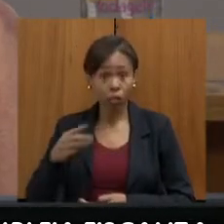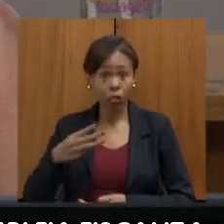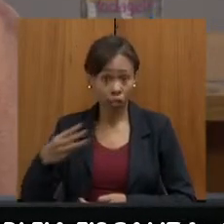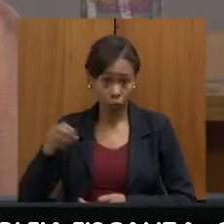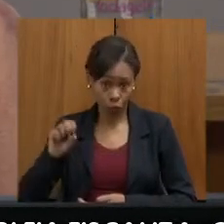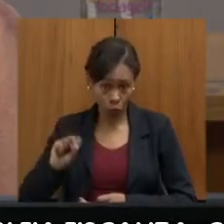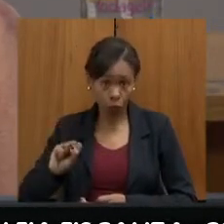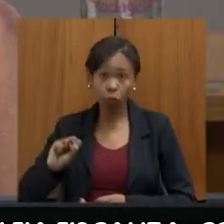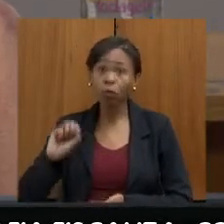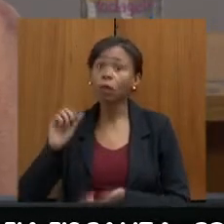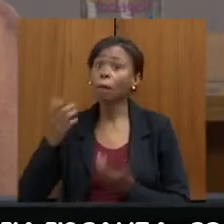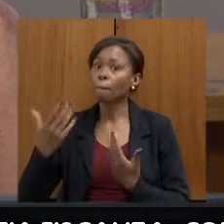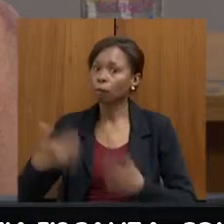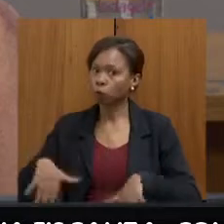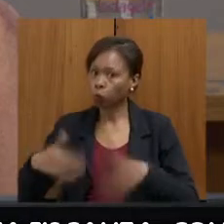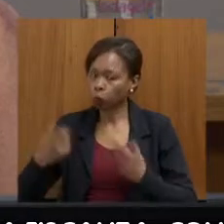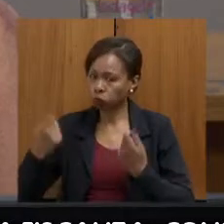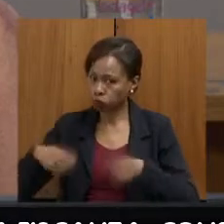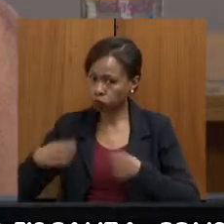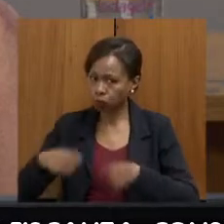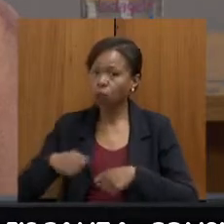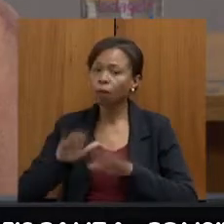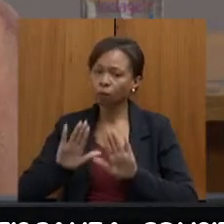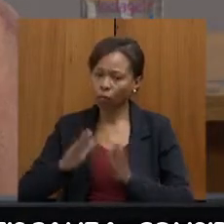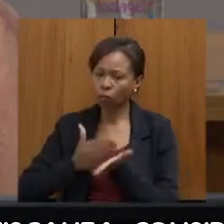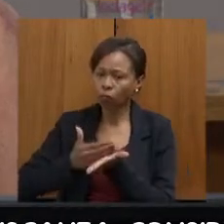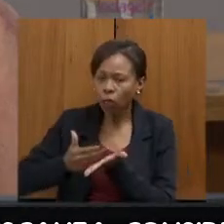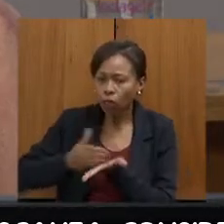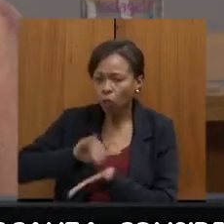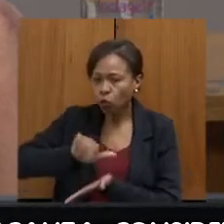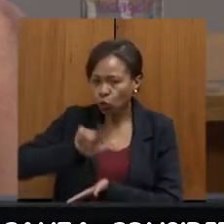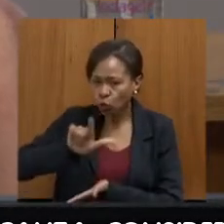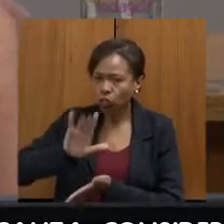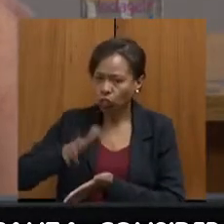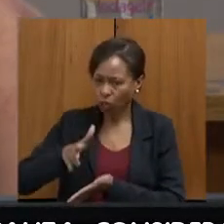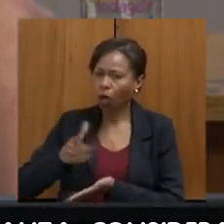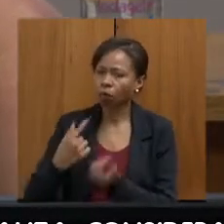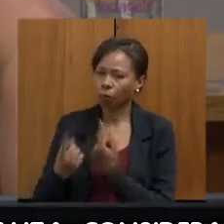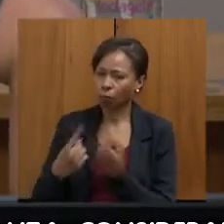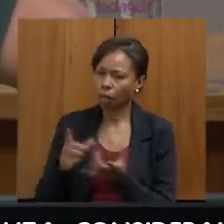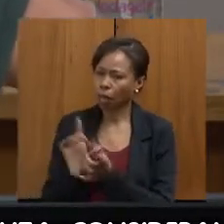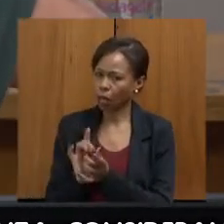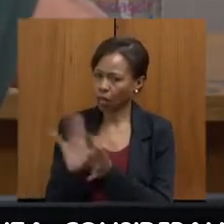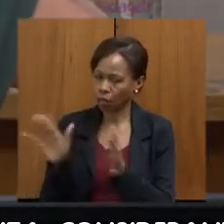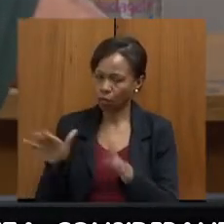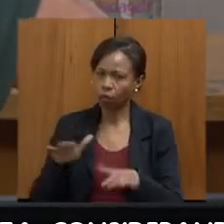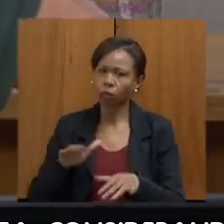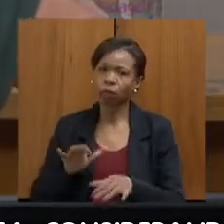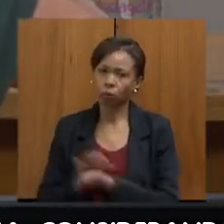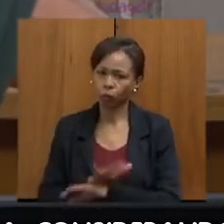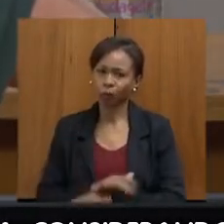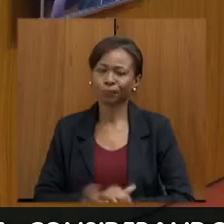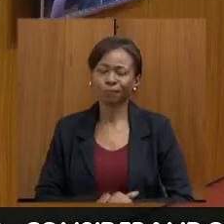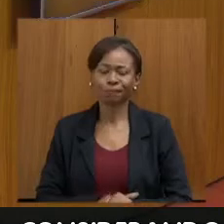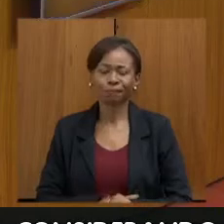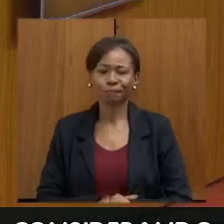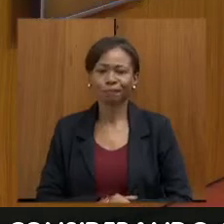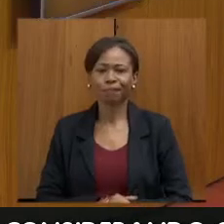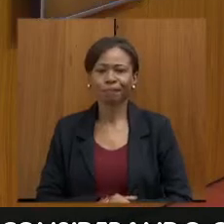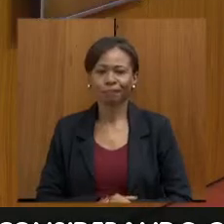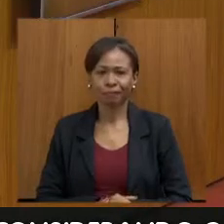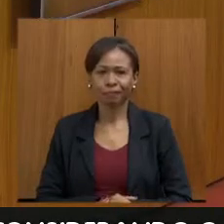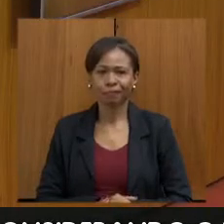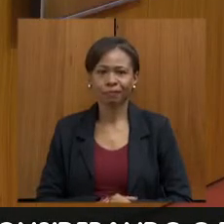região Mas o início de Julho ela tá tá rodando já e não 12 minutos